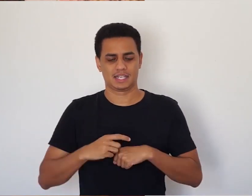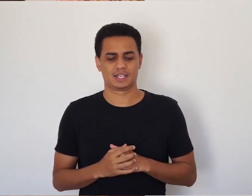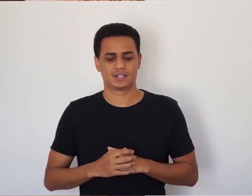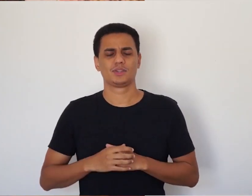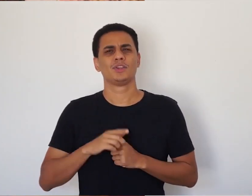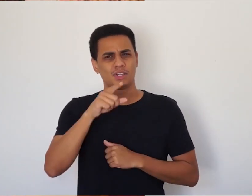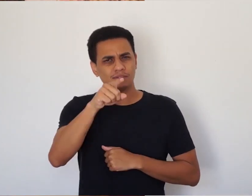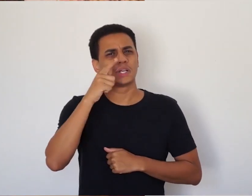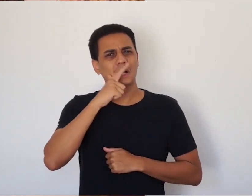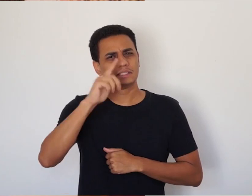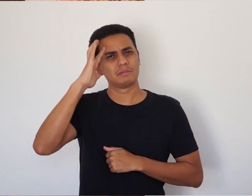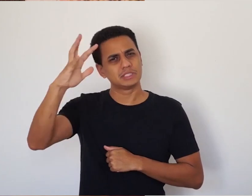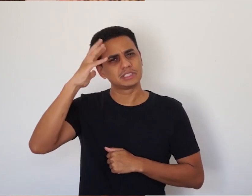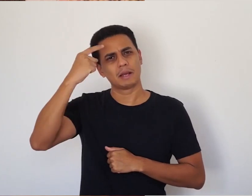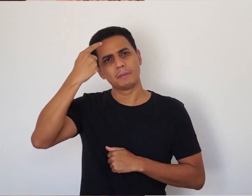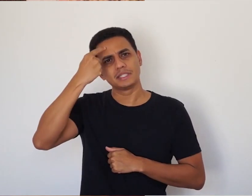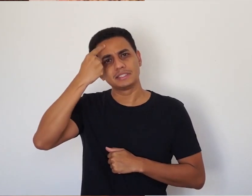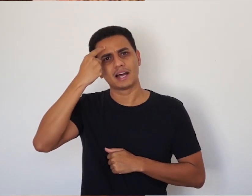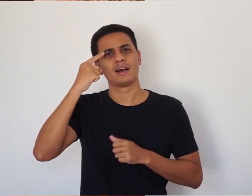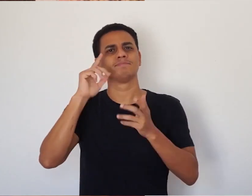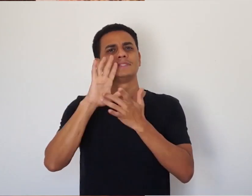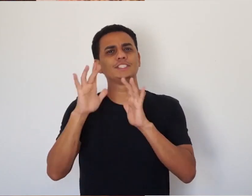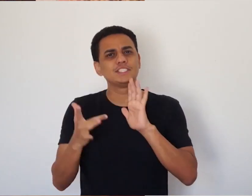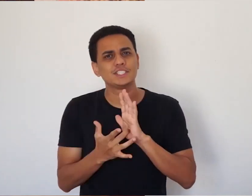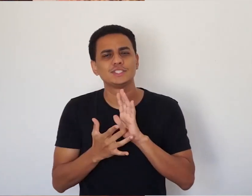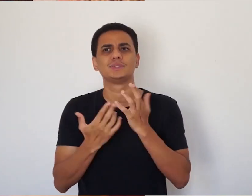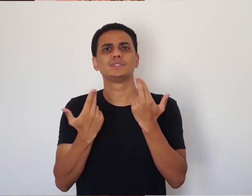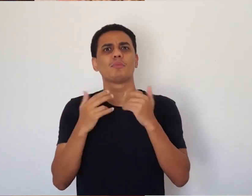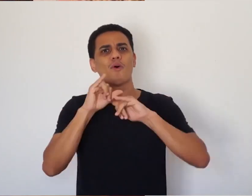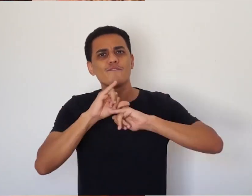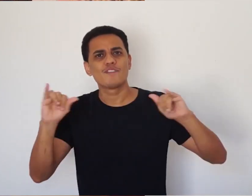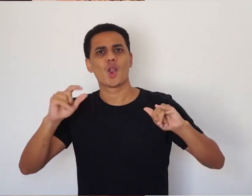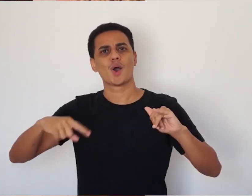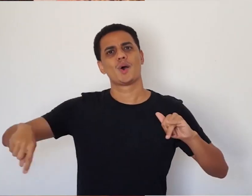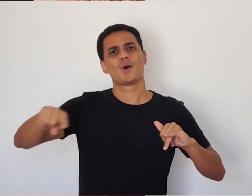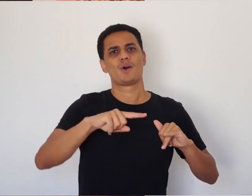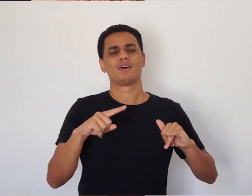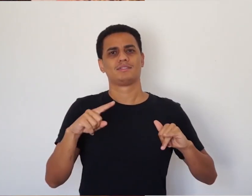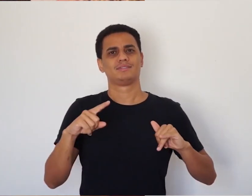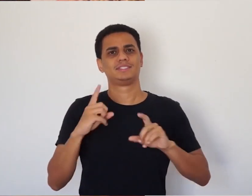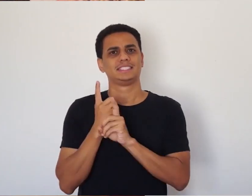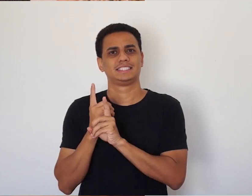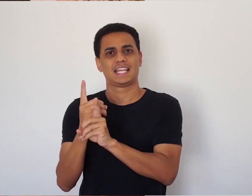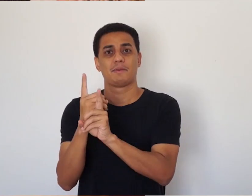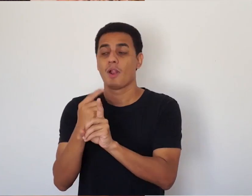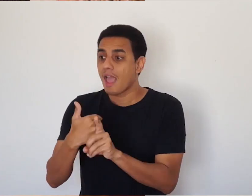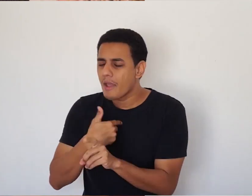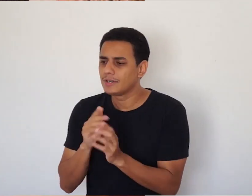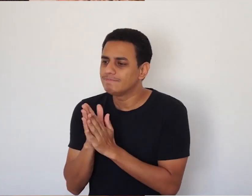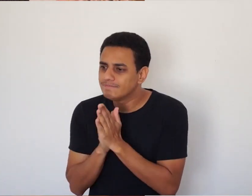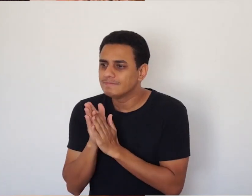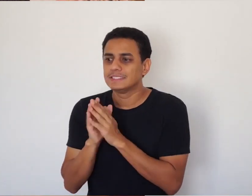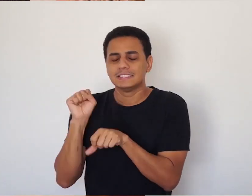momento, você pode pensar que momento profundo esse, de Jesus falando isso para os seus apóstolos. Eu